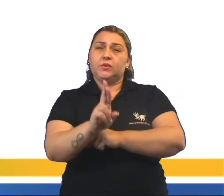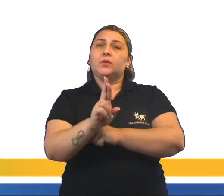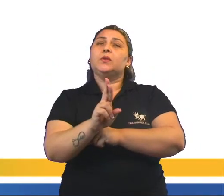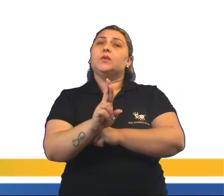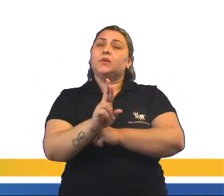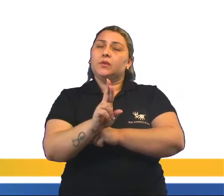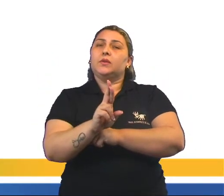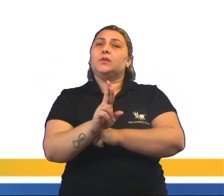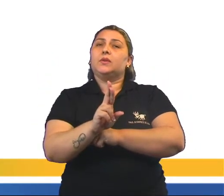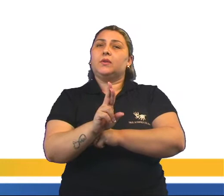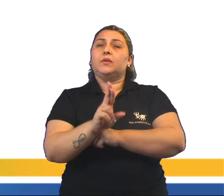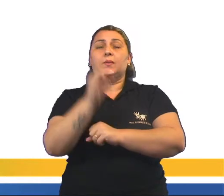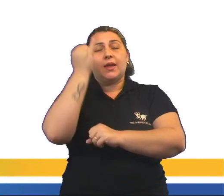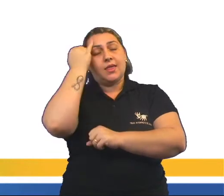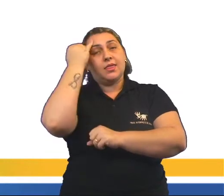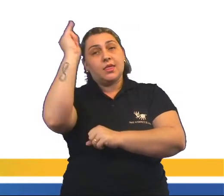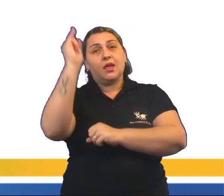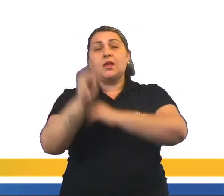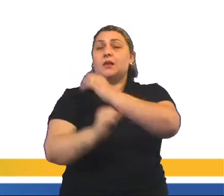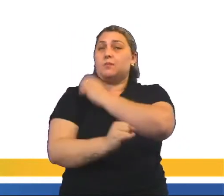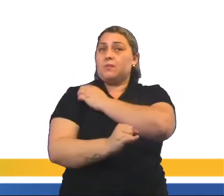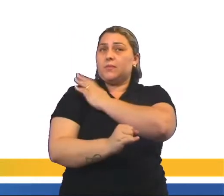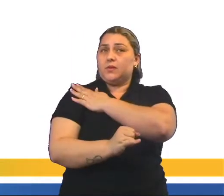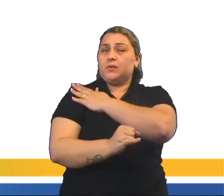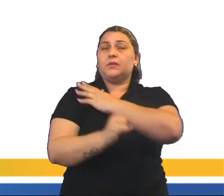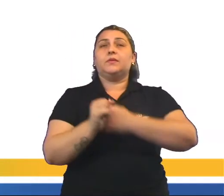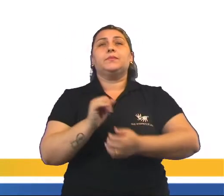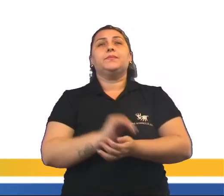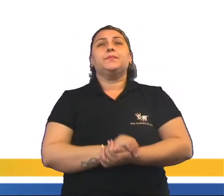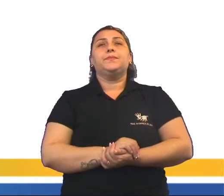padrões impessoais e ideias pré-concebidas.